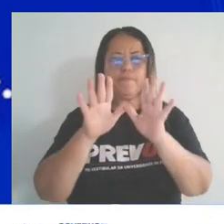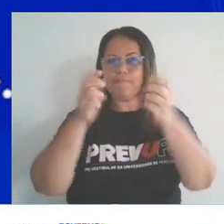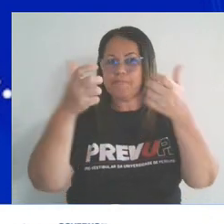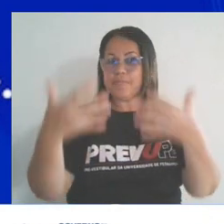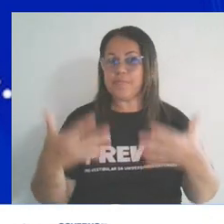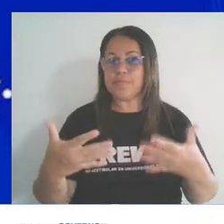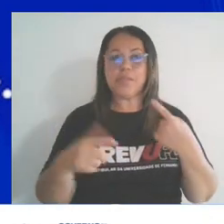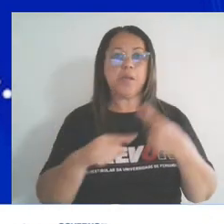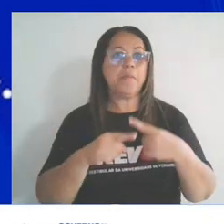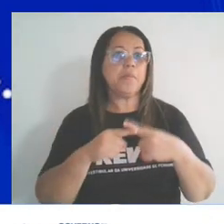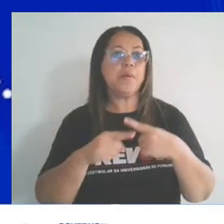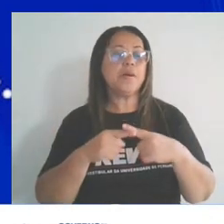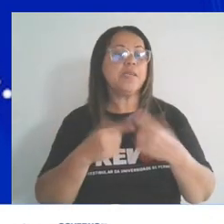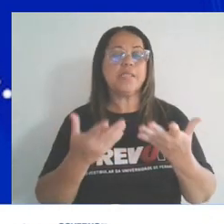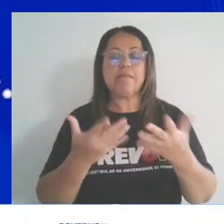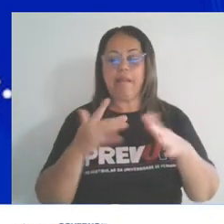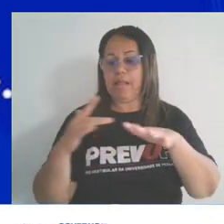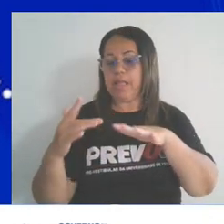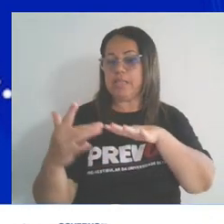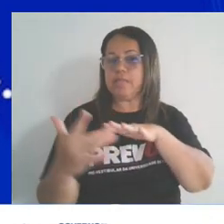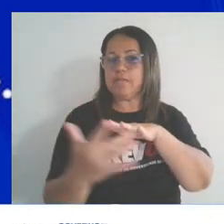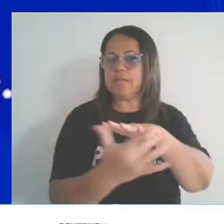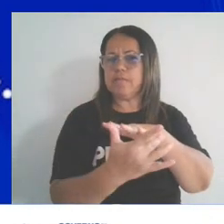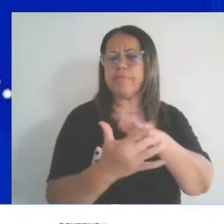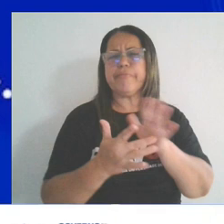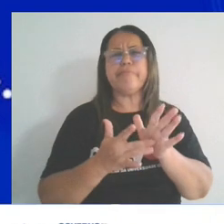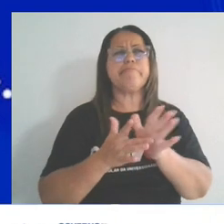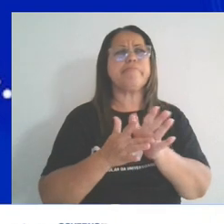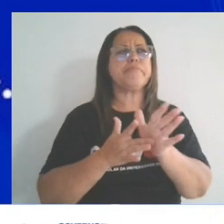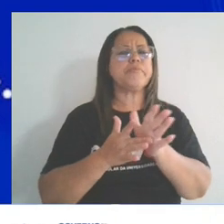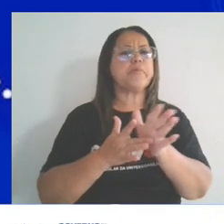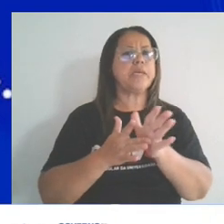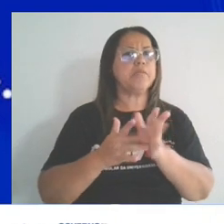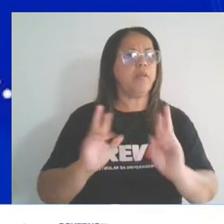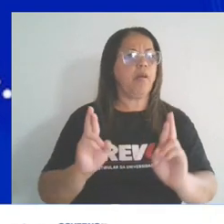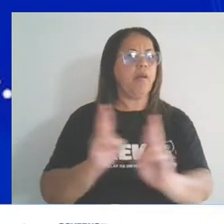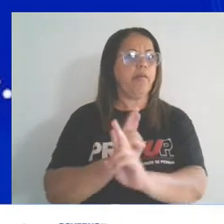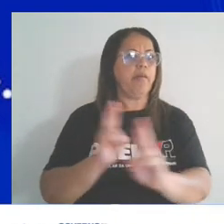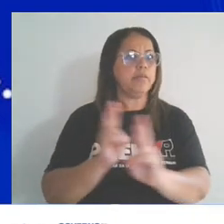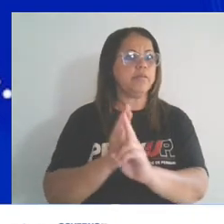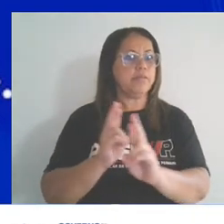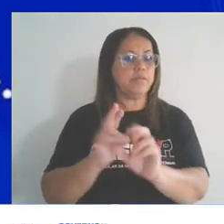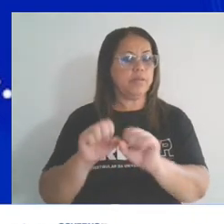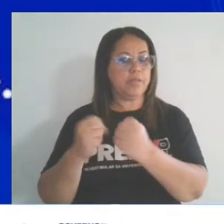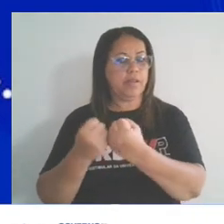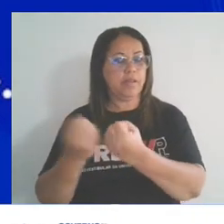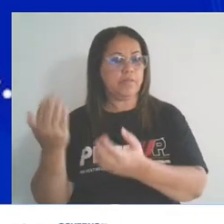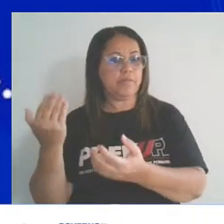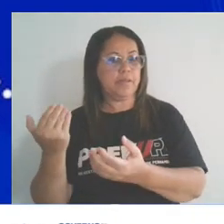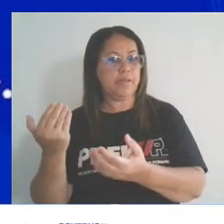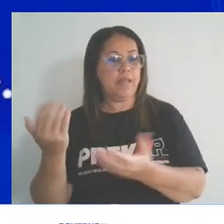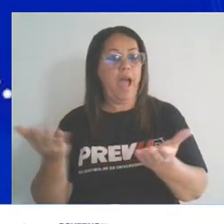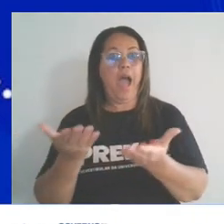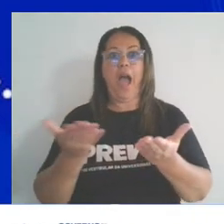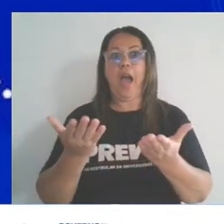elas emulam, elas fingem essa relação social que nós tínhamos agora numa